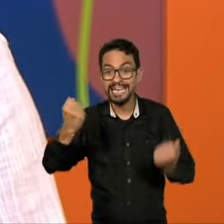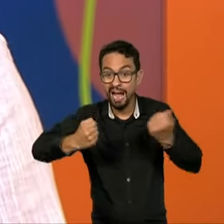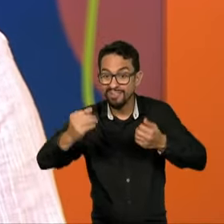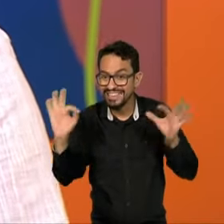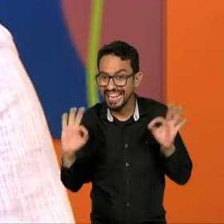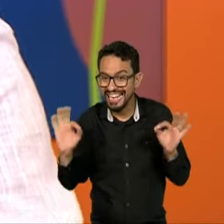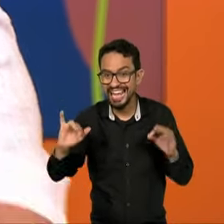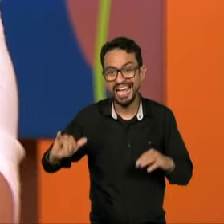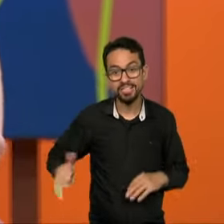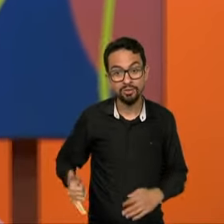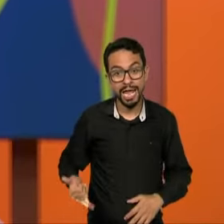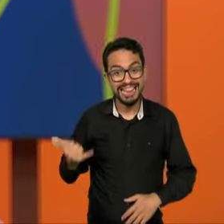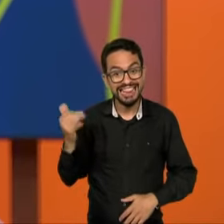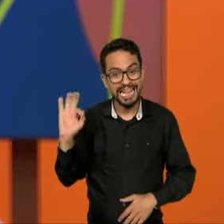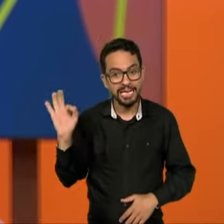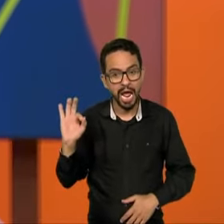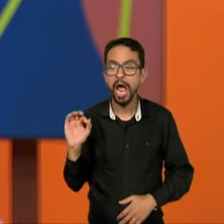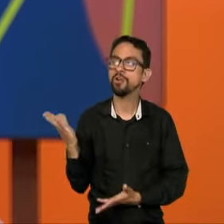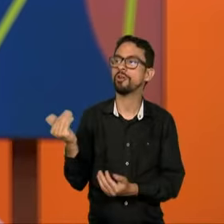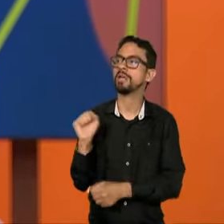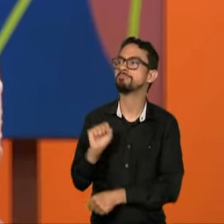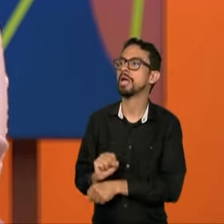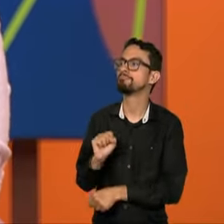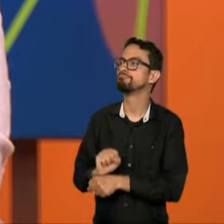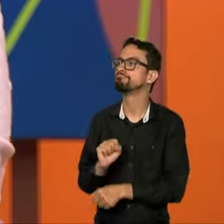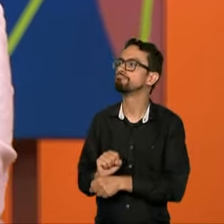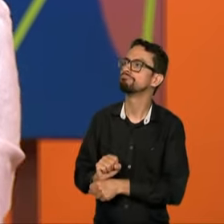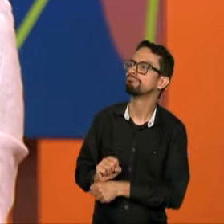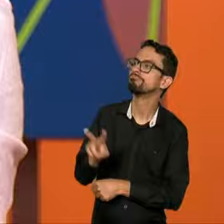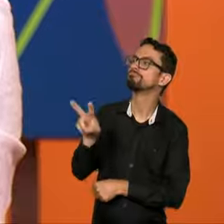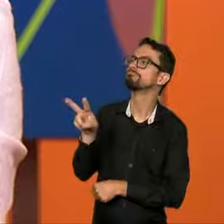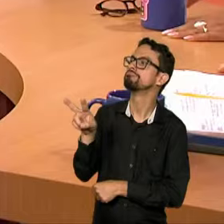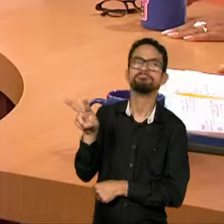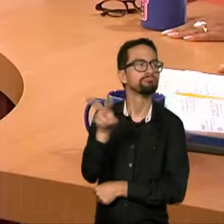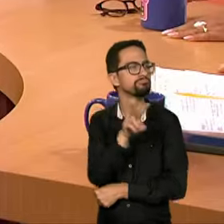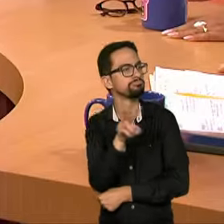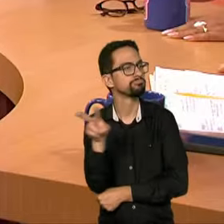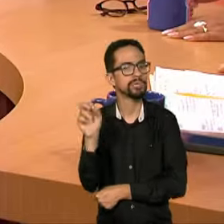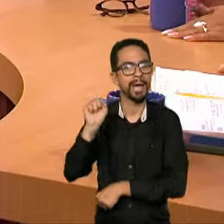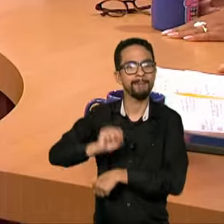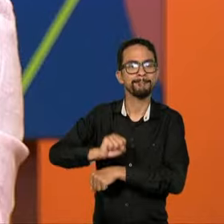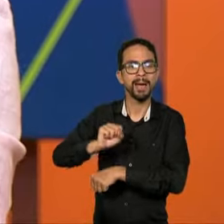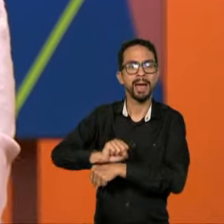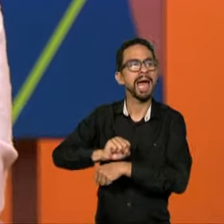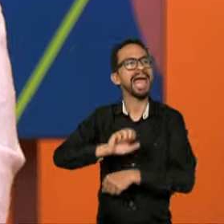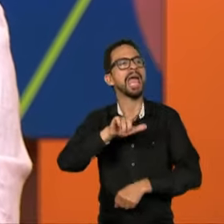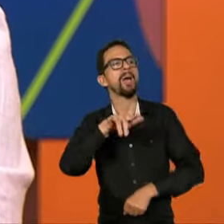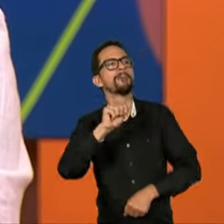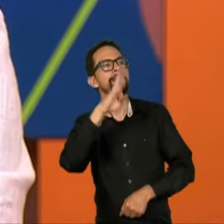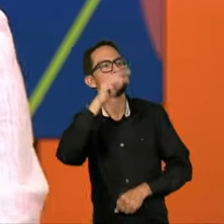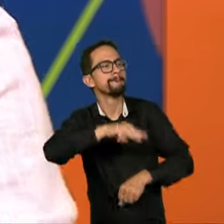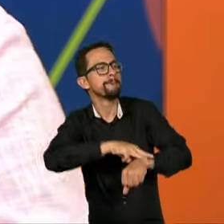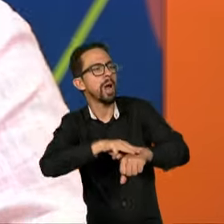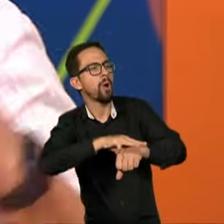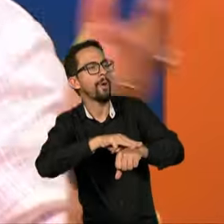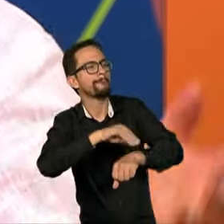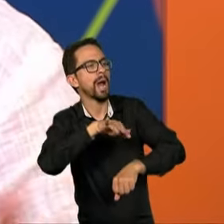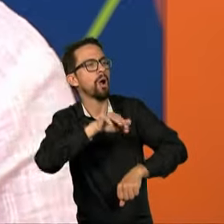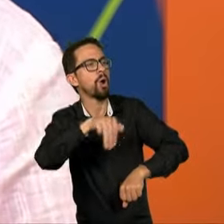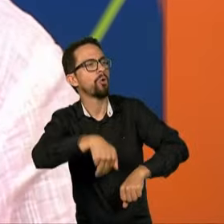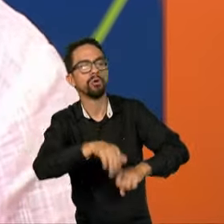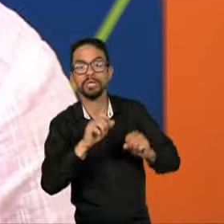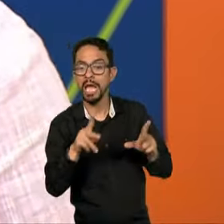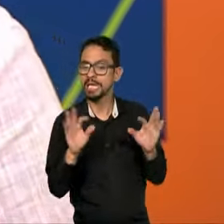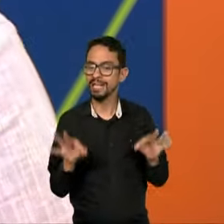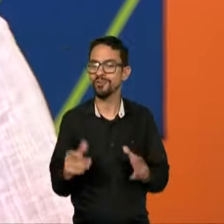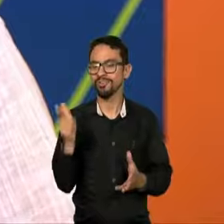o telefone celular. Aí fica o moleque parado na esquina e o outro lá. Ah, meu carro é uma Elba marrom e tal. Aí,